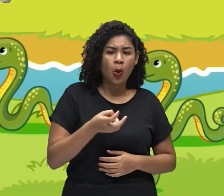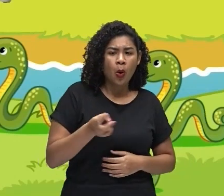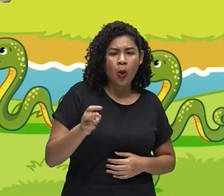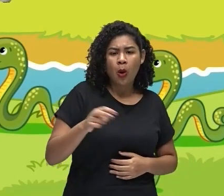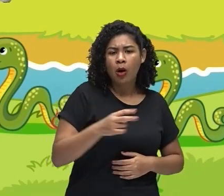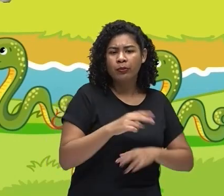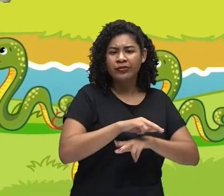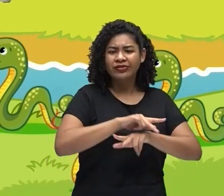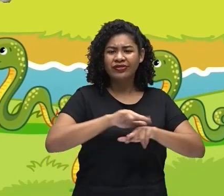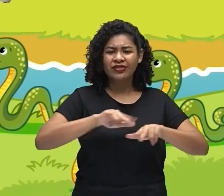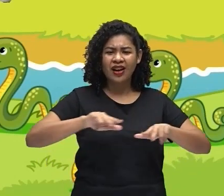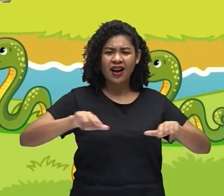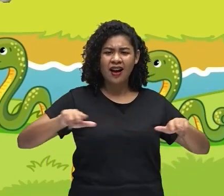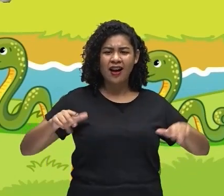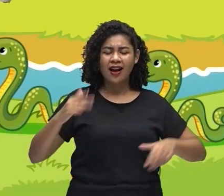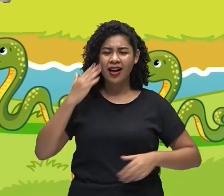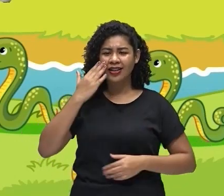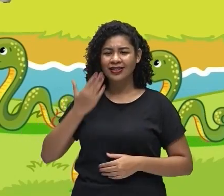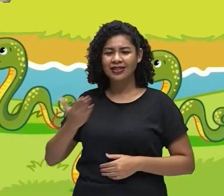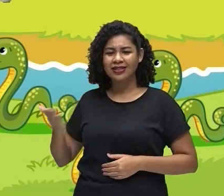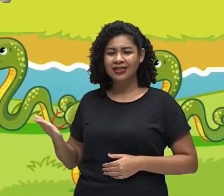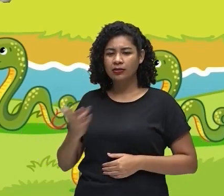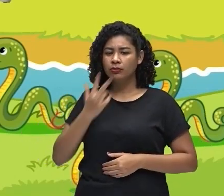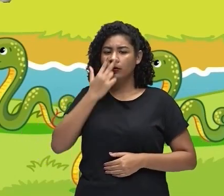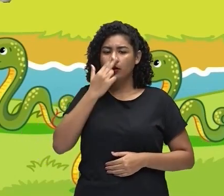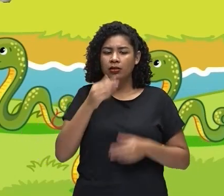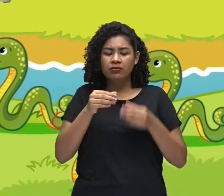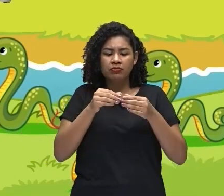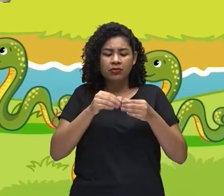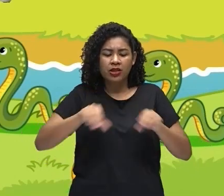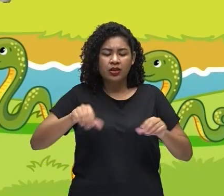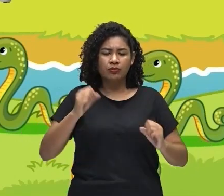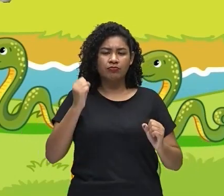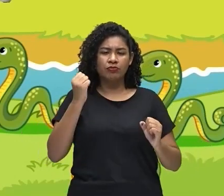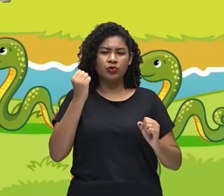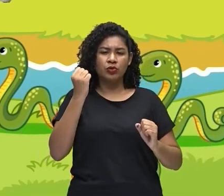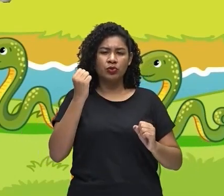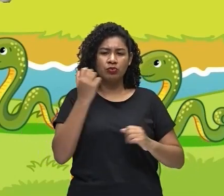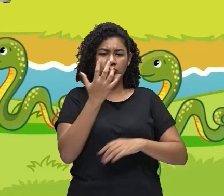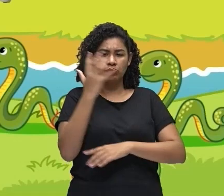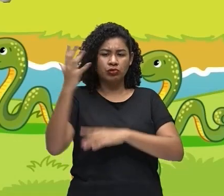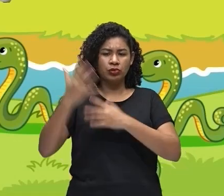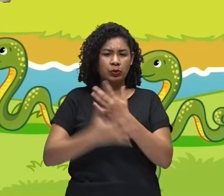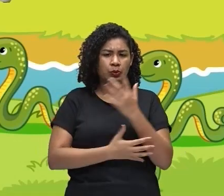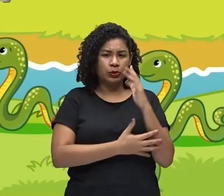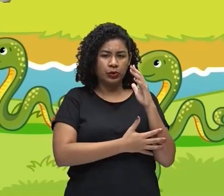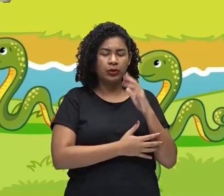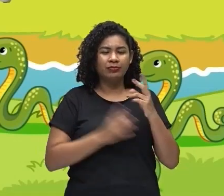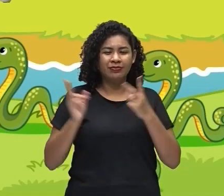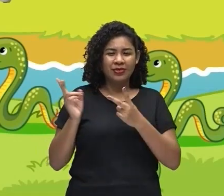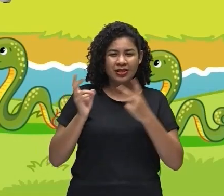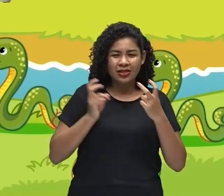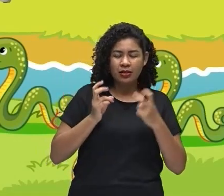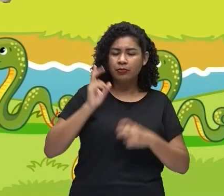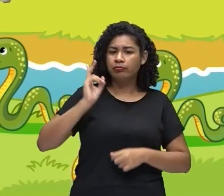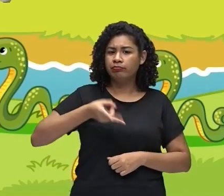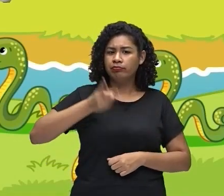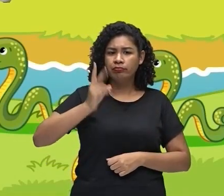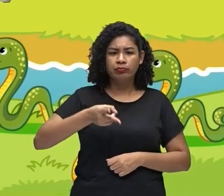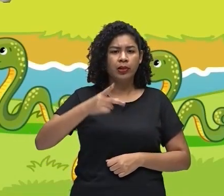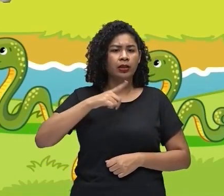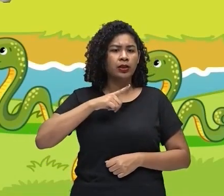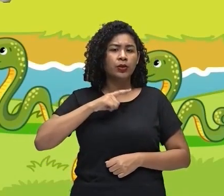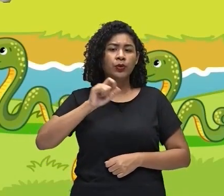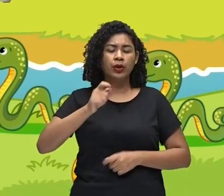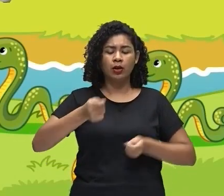você já trouxe aí um desequilíbrio ambiental. Observa que essas relações ali das cadeias e teias alimentares, elas trazem